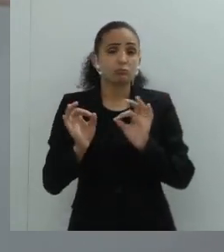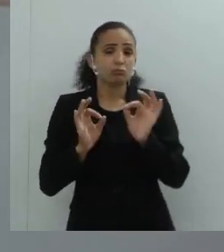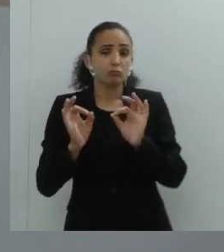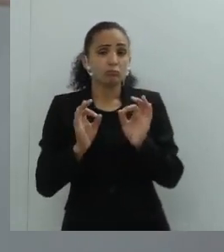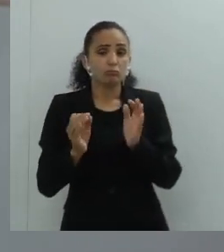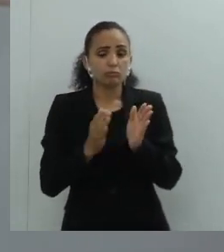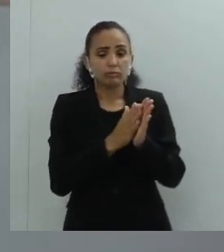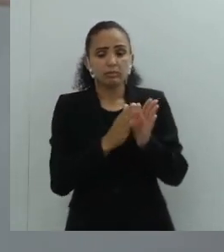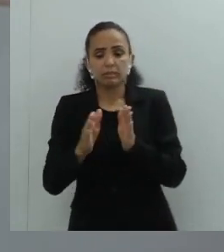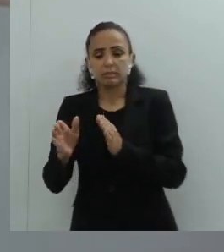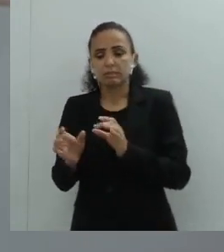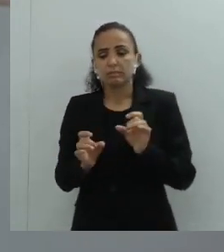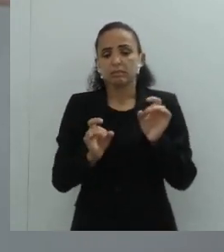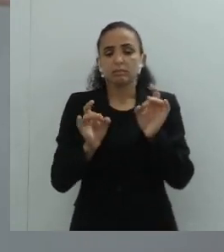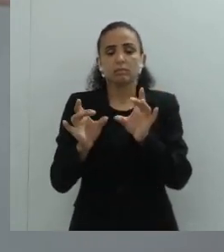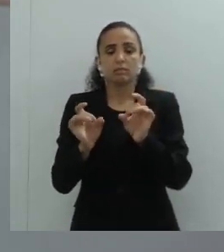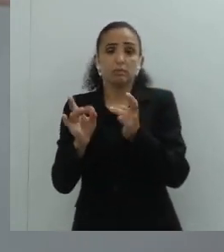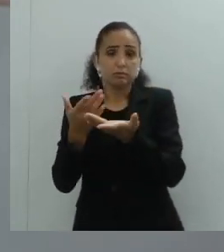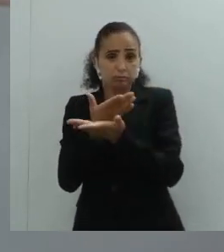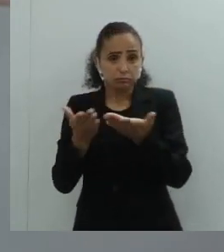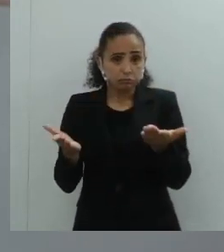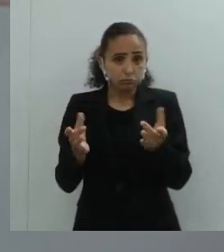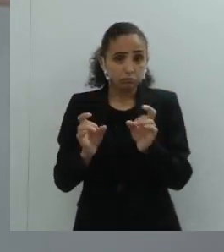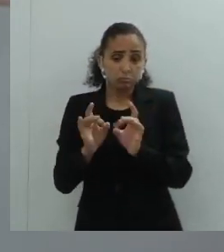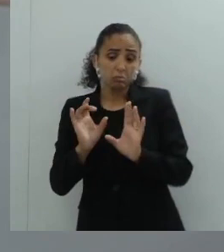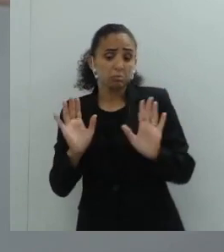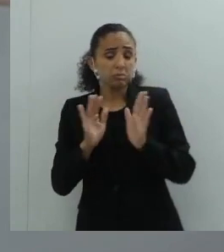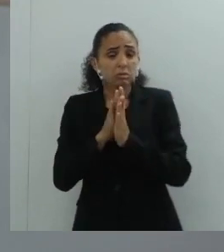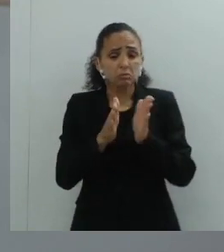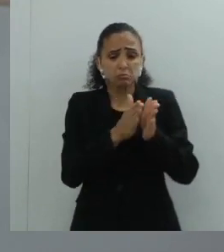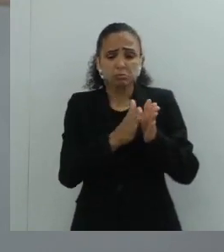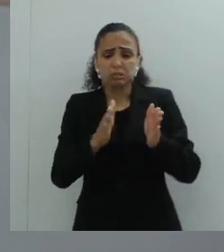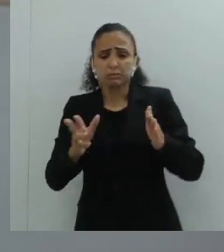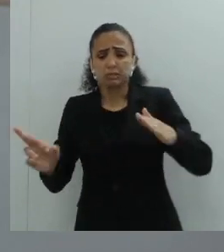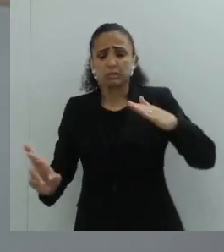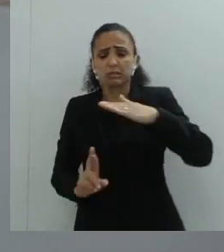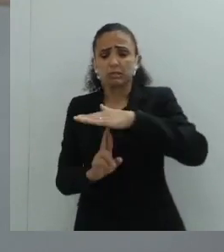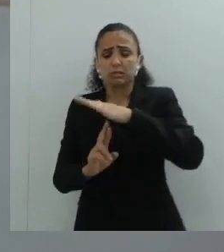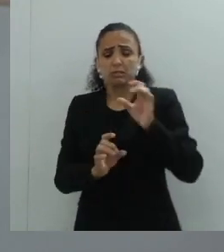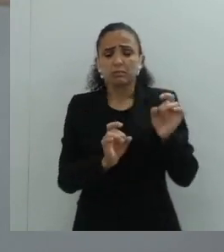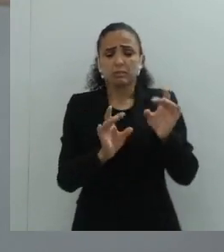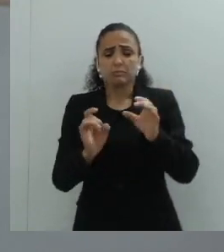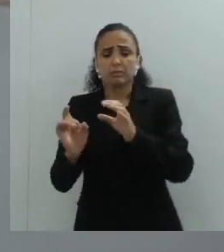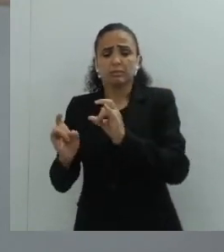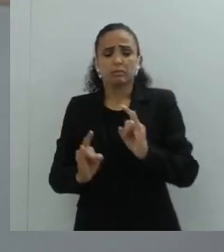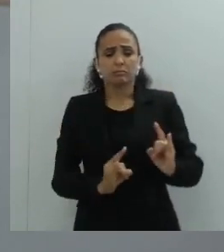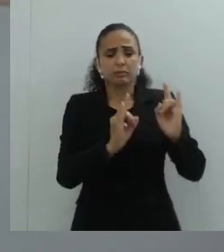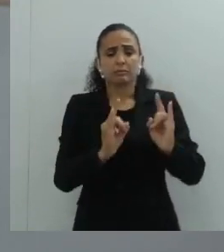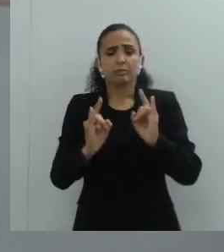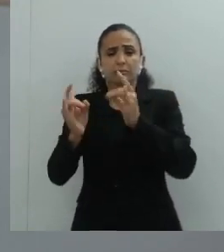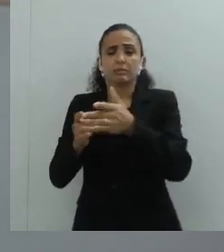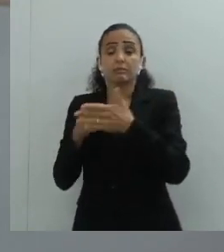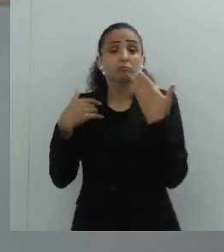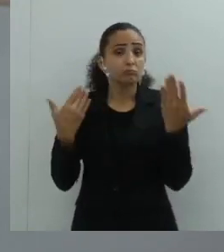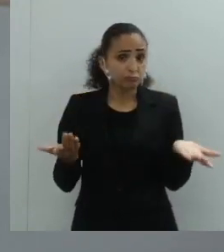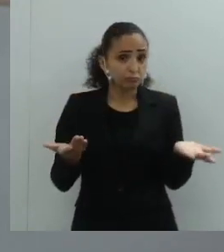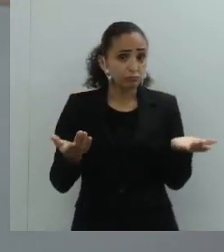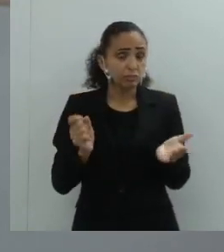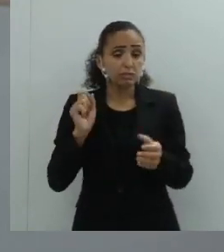um comércio, né, também, um pouco pequeno comércio, mas o que vai mover mesmo